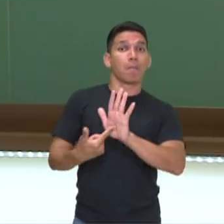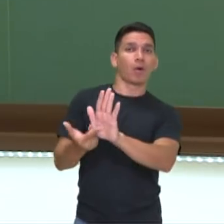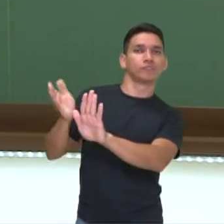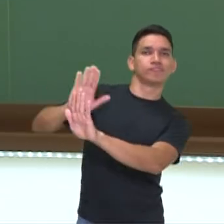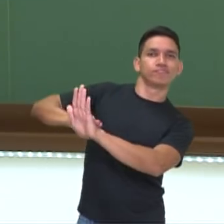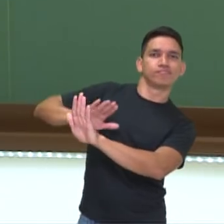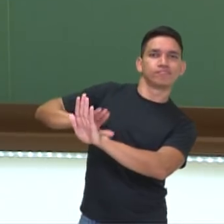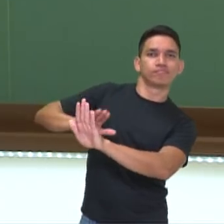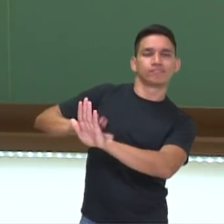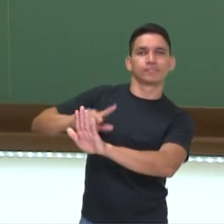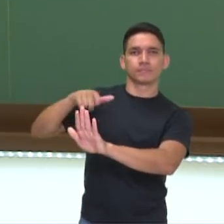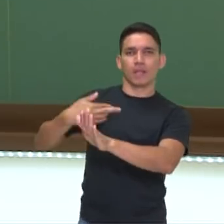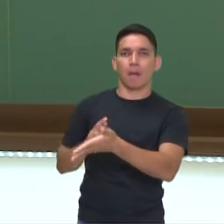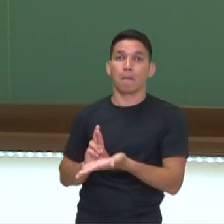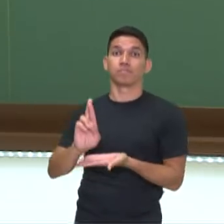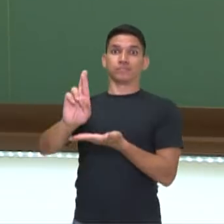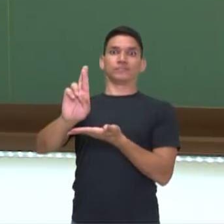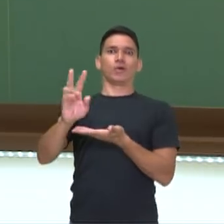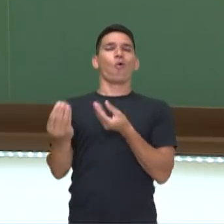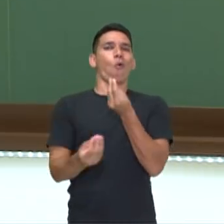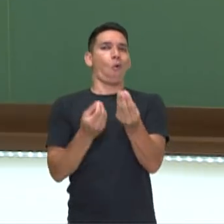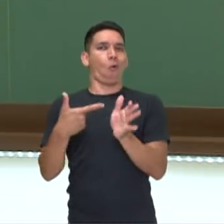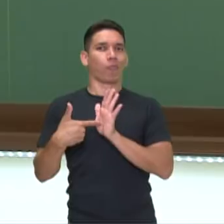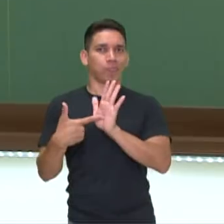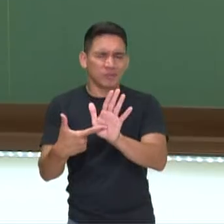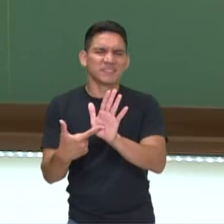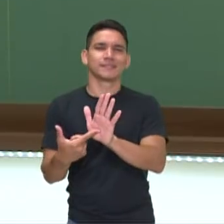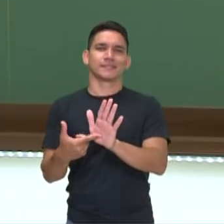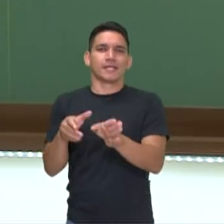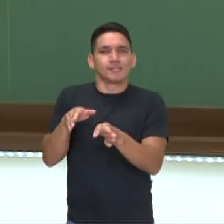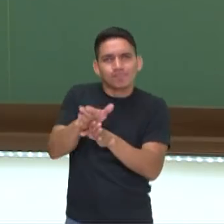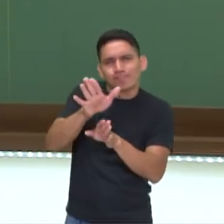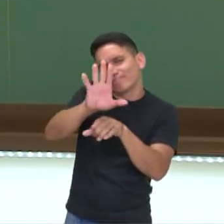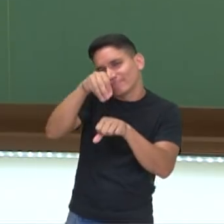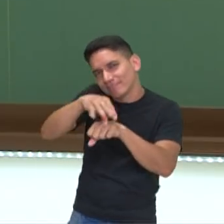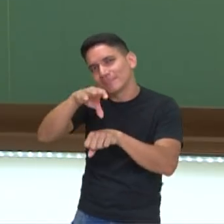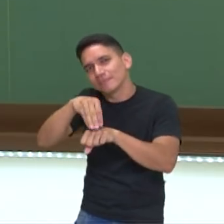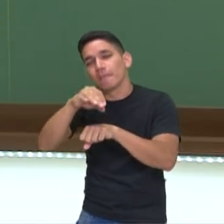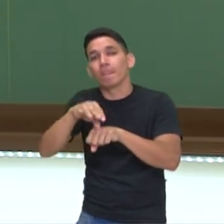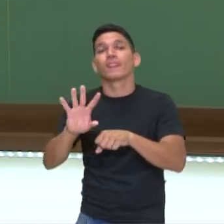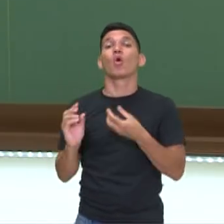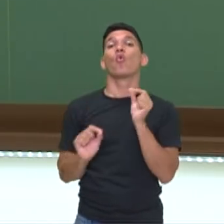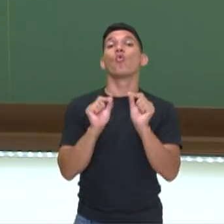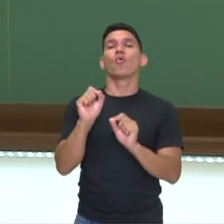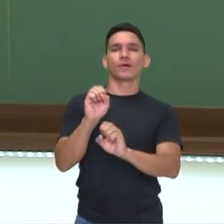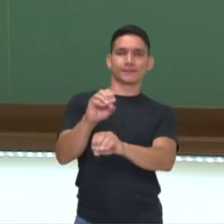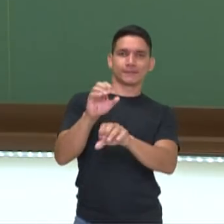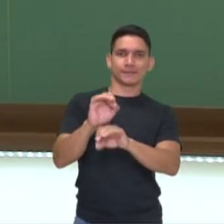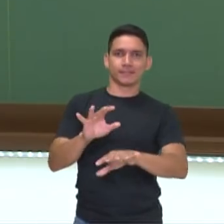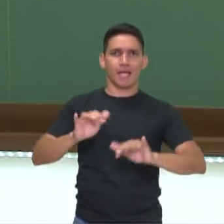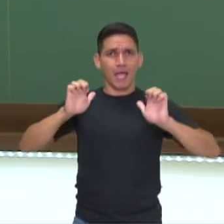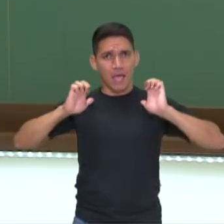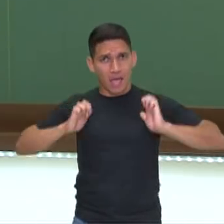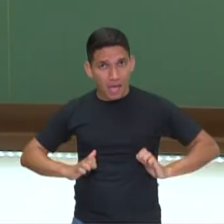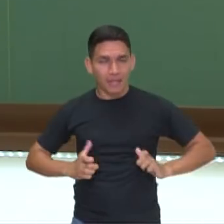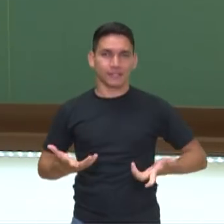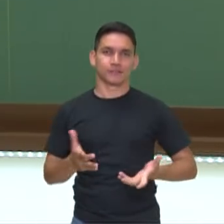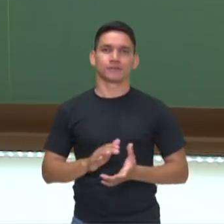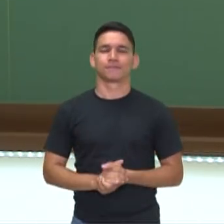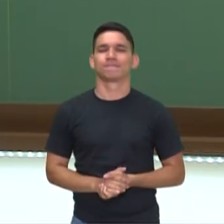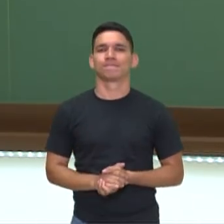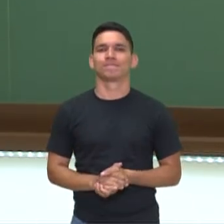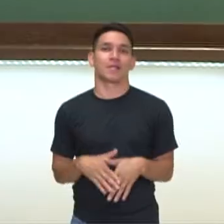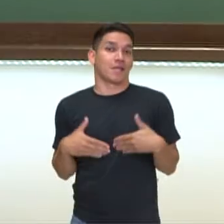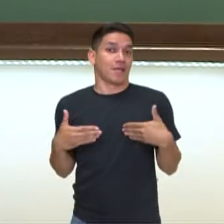moral. Então é uma representação que procura passar uma moral, um ensinamento ético. E